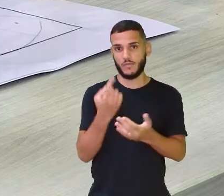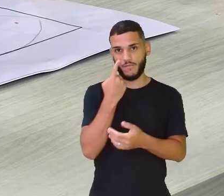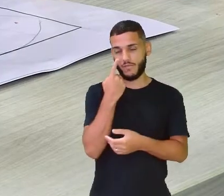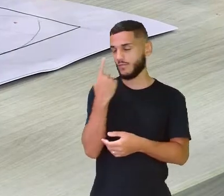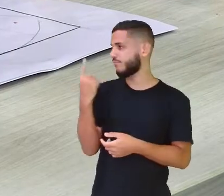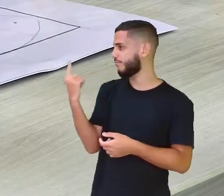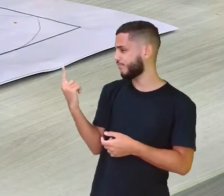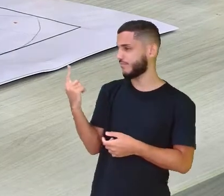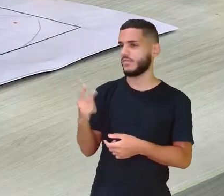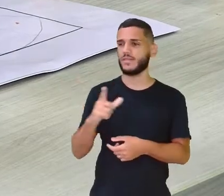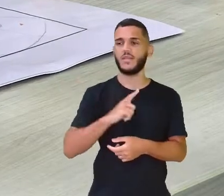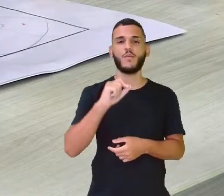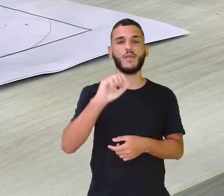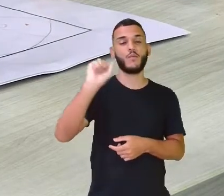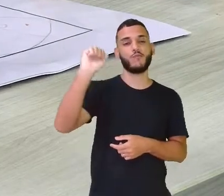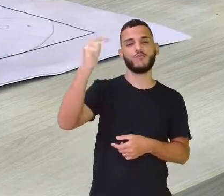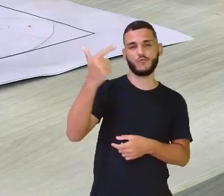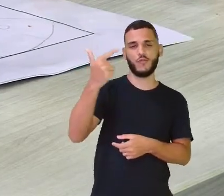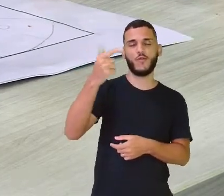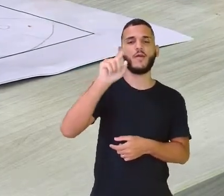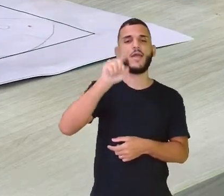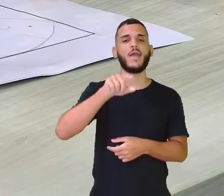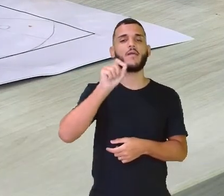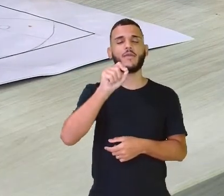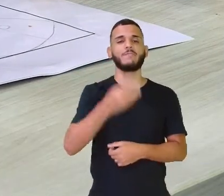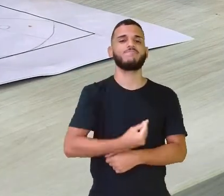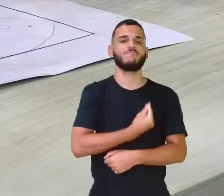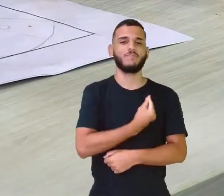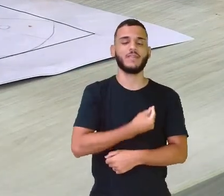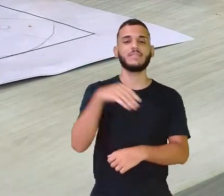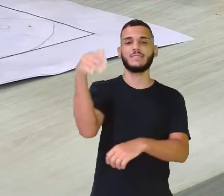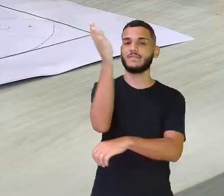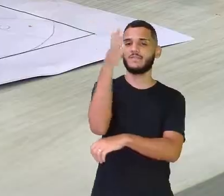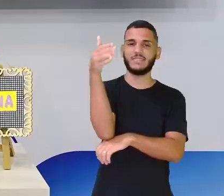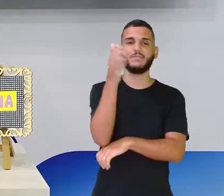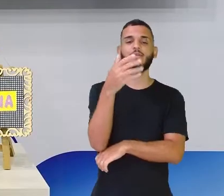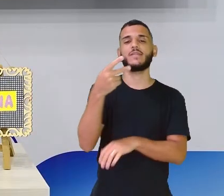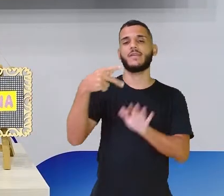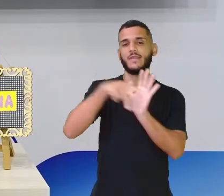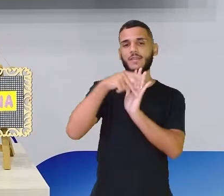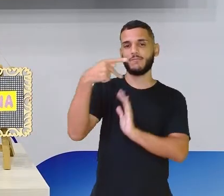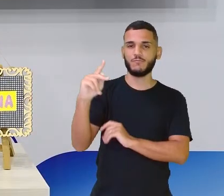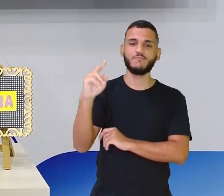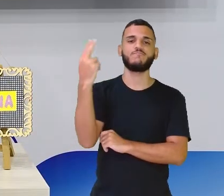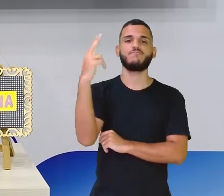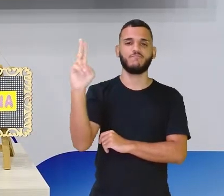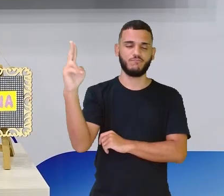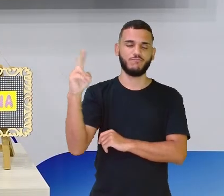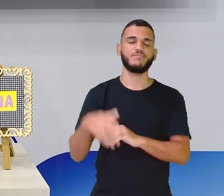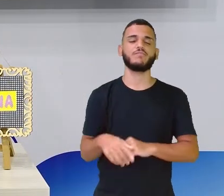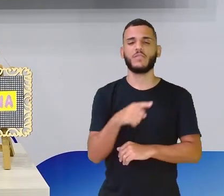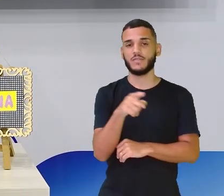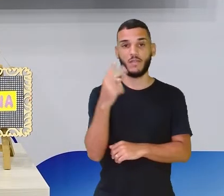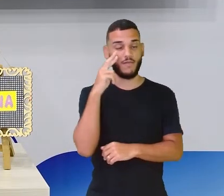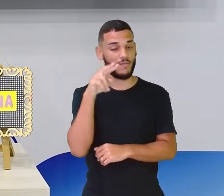reprodução, temos esse sol, que é uma figura presente na bandeira, como vocês viram lá, né? A gente já